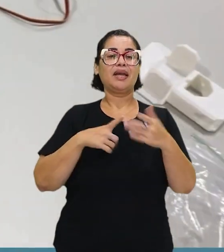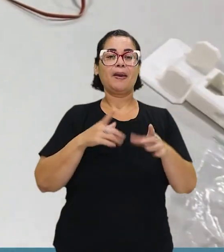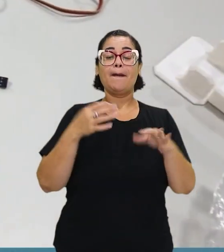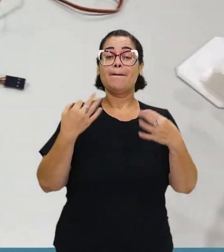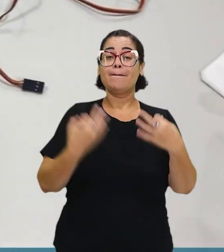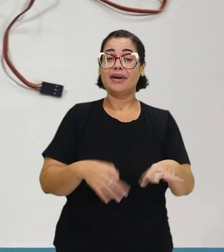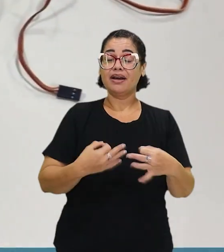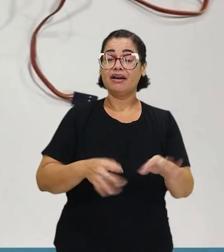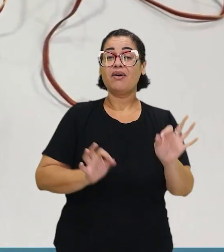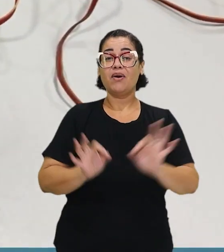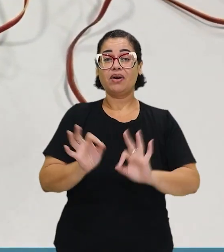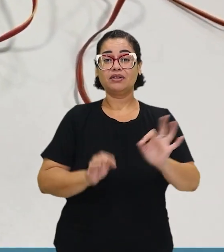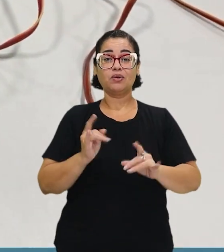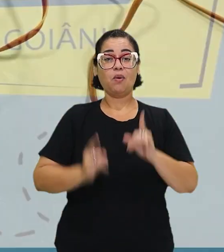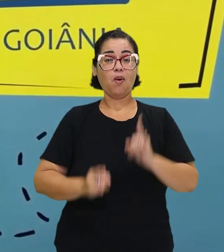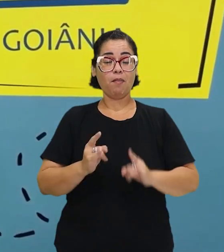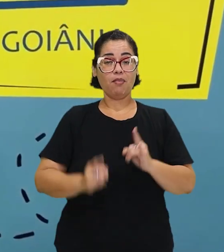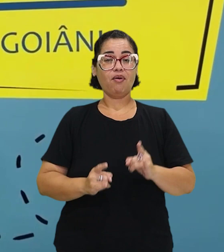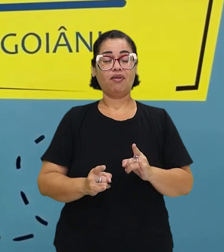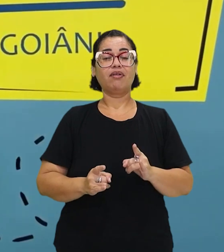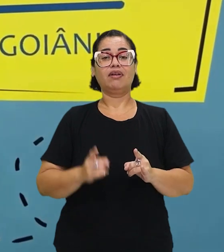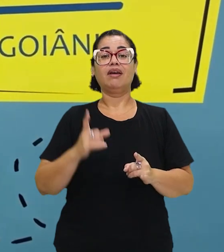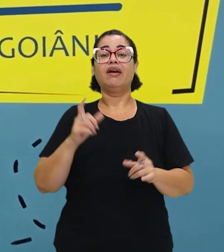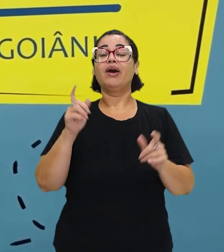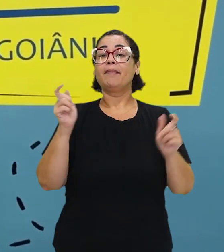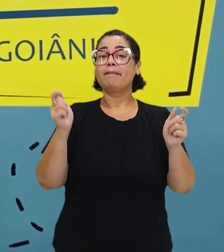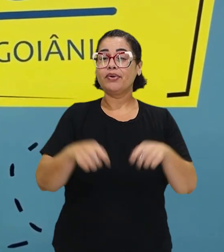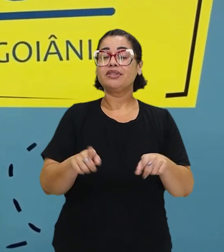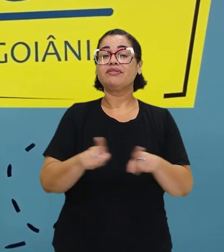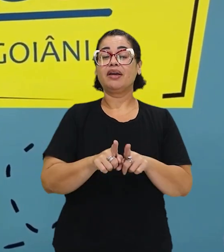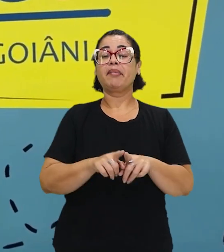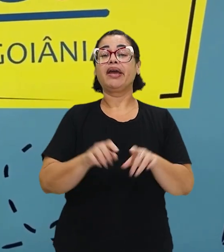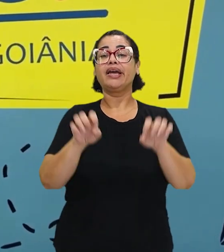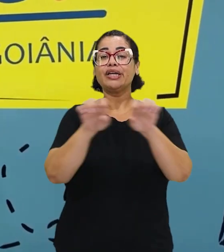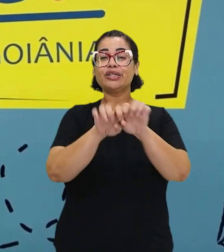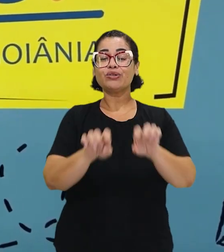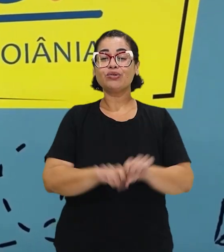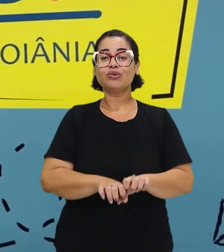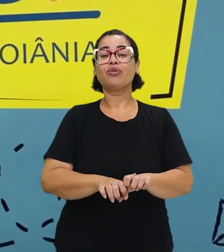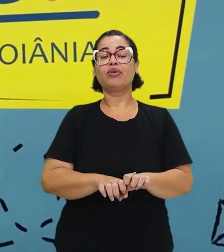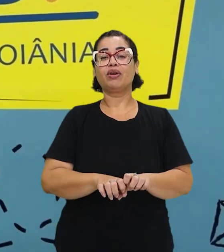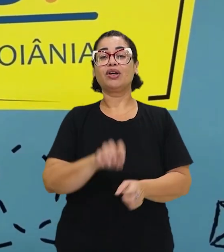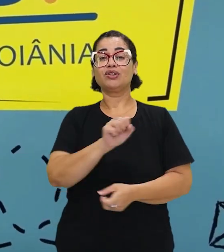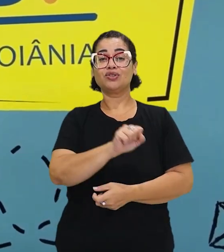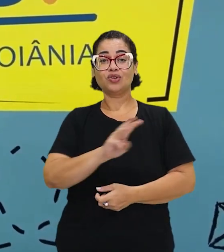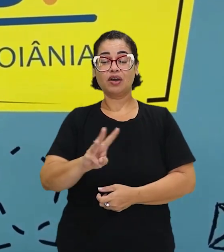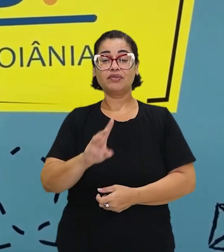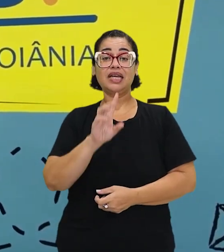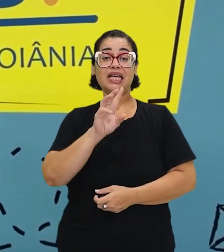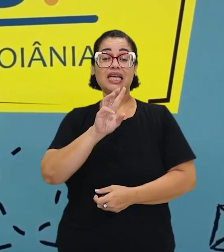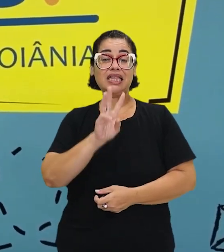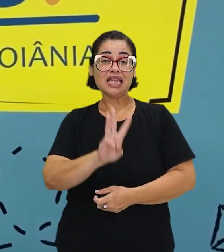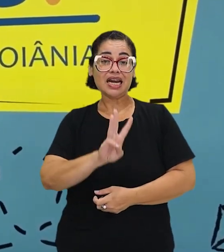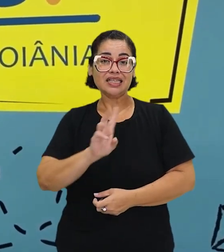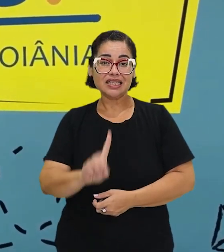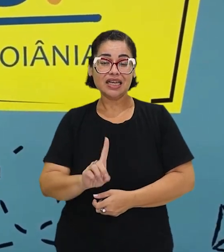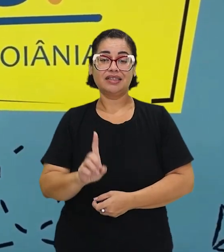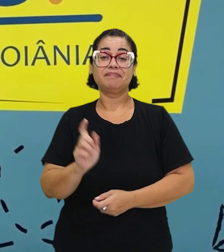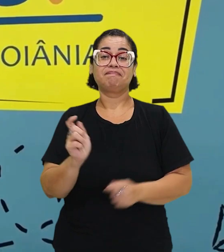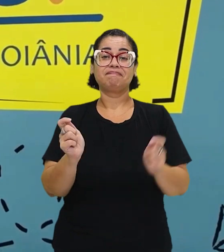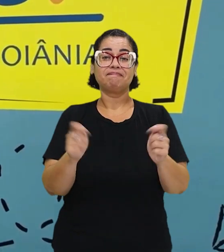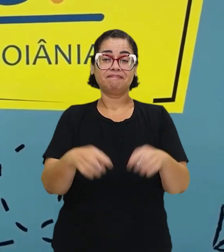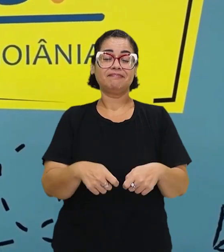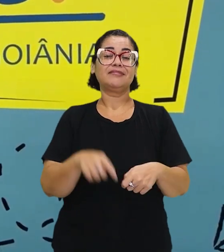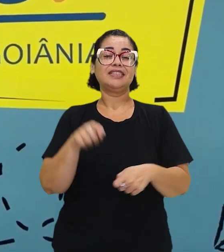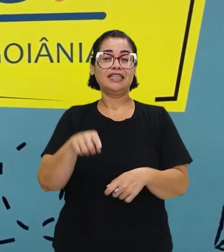robô em impressão, em estrutura de software de 3D, tá? Para que